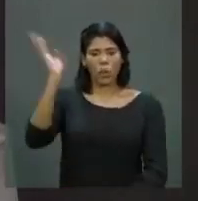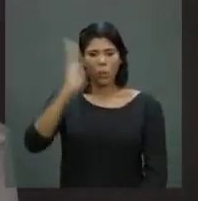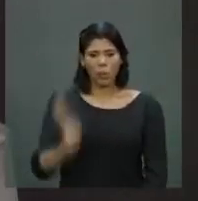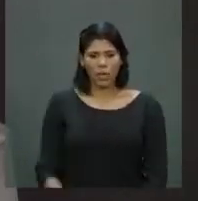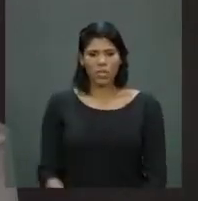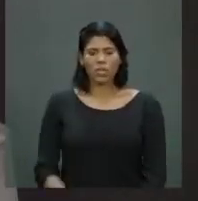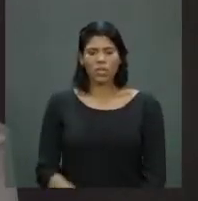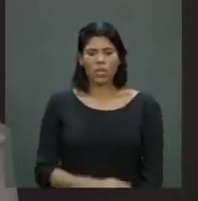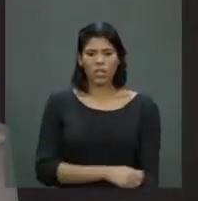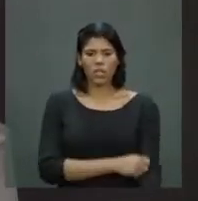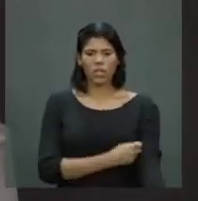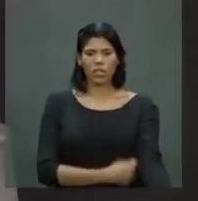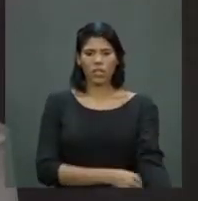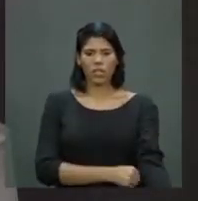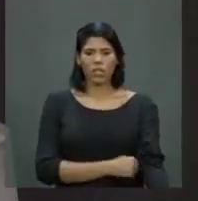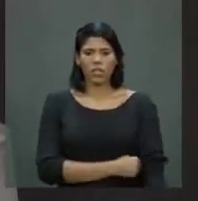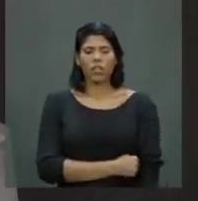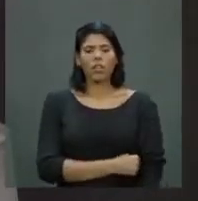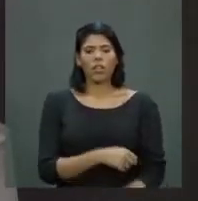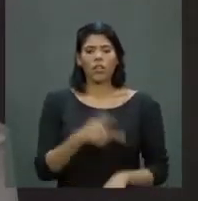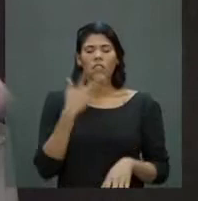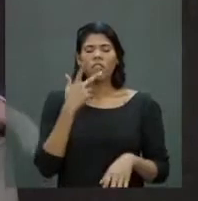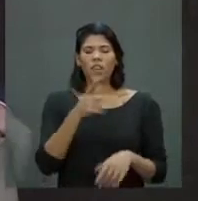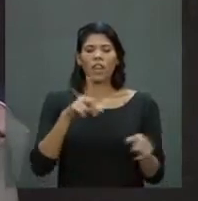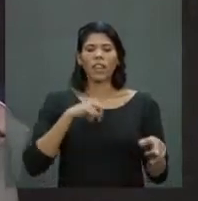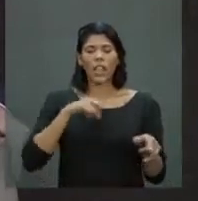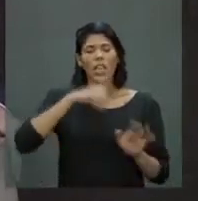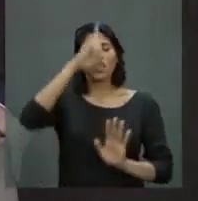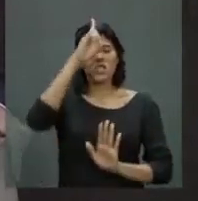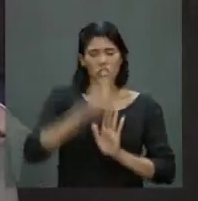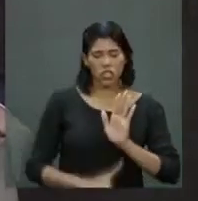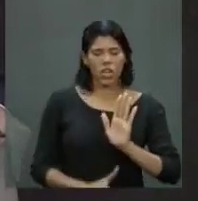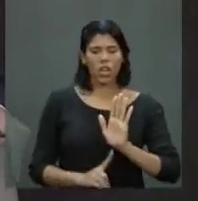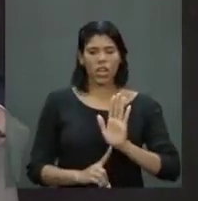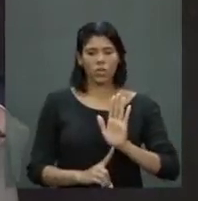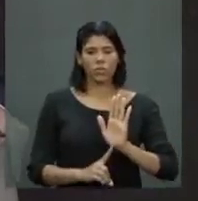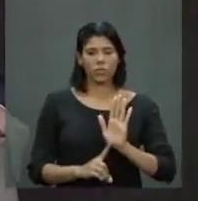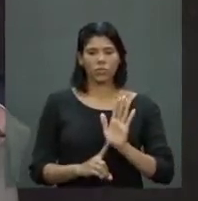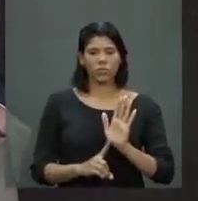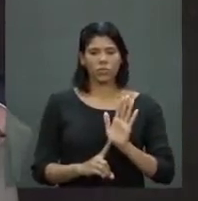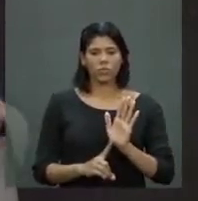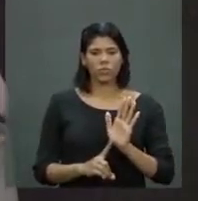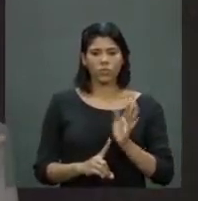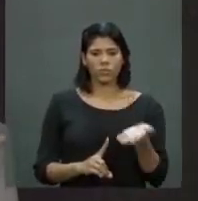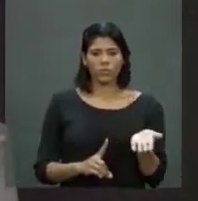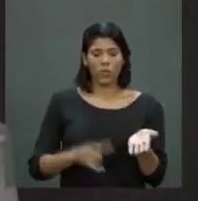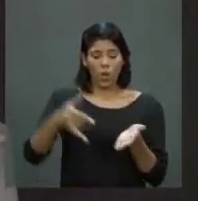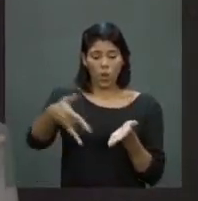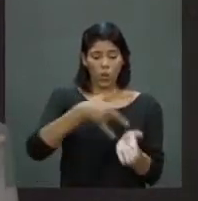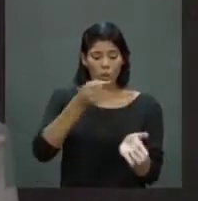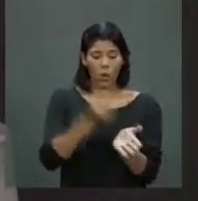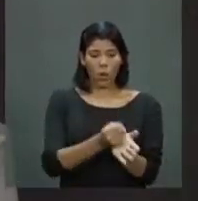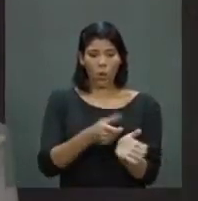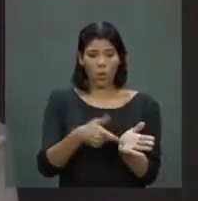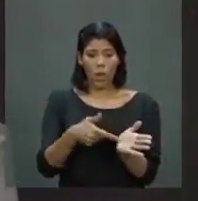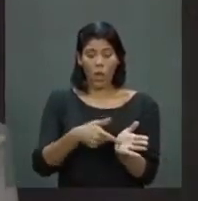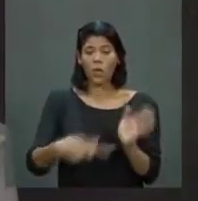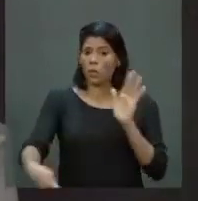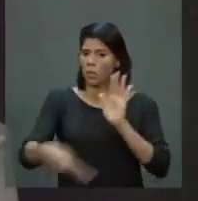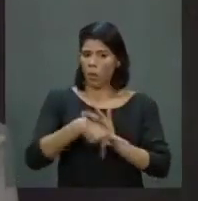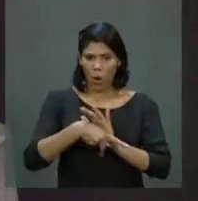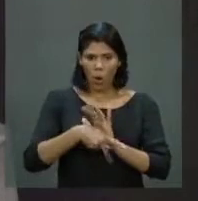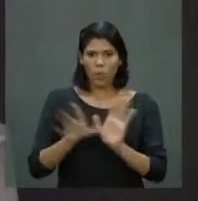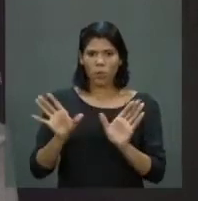como titulares de direito de ressarcimento da memória e da verdade. Documentos oficiais, inclusive das Forças